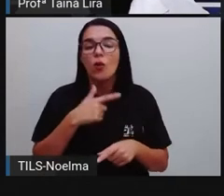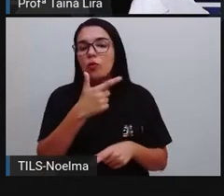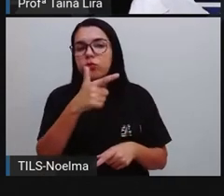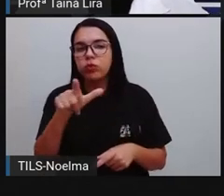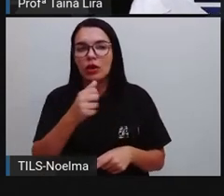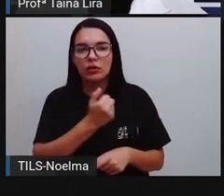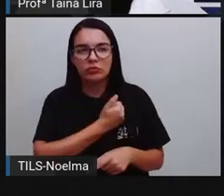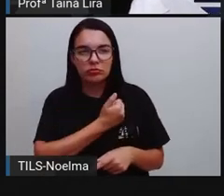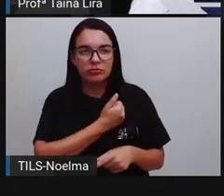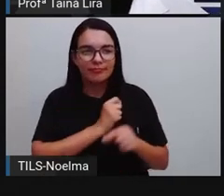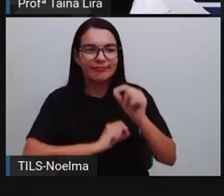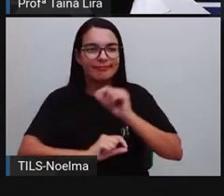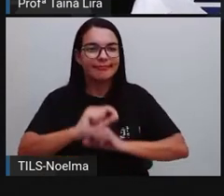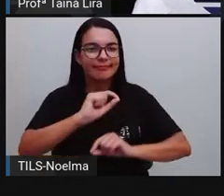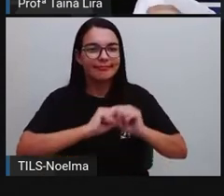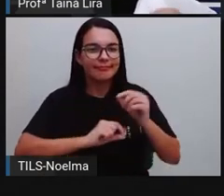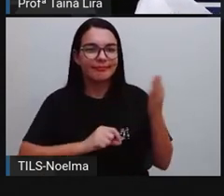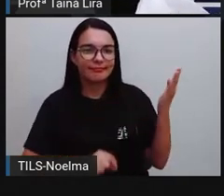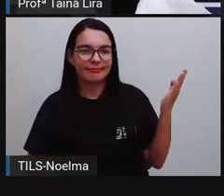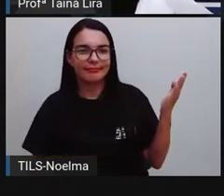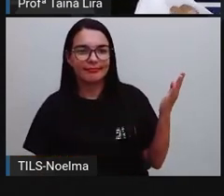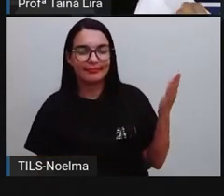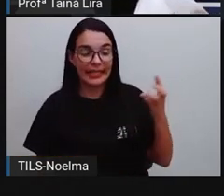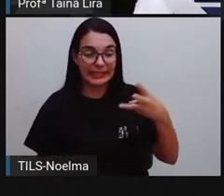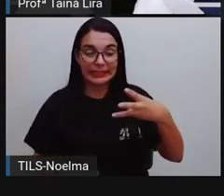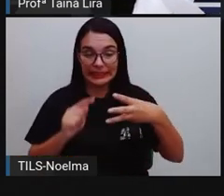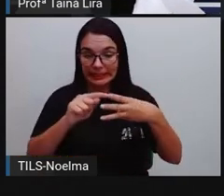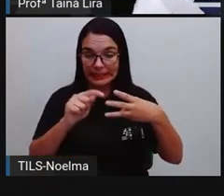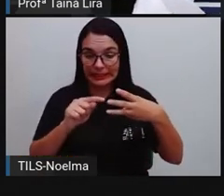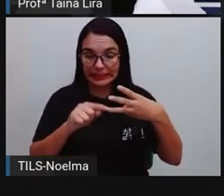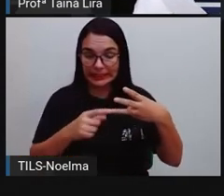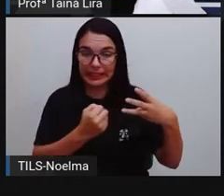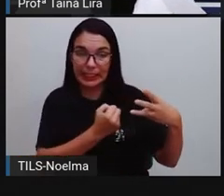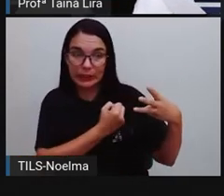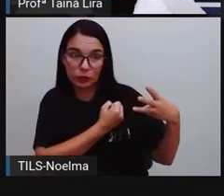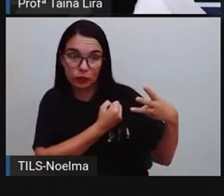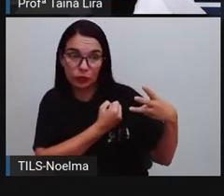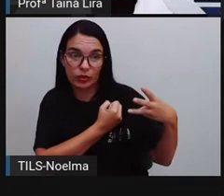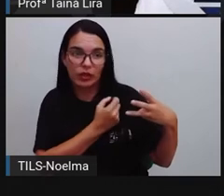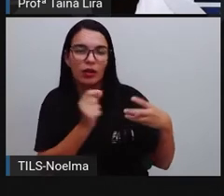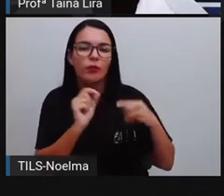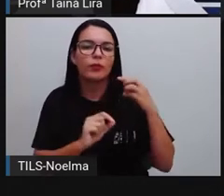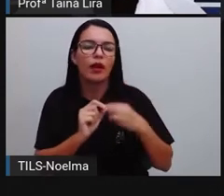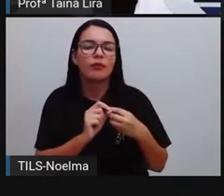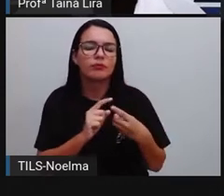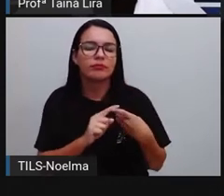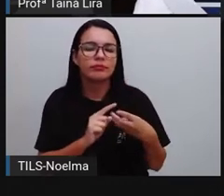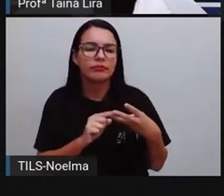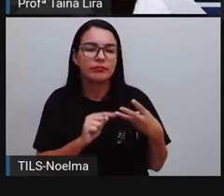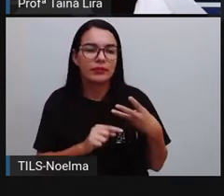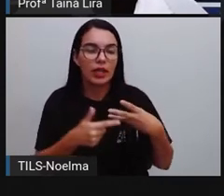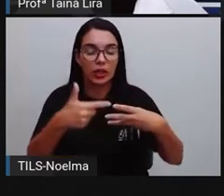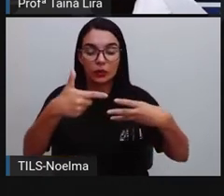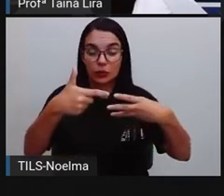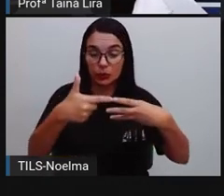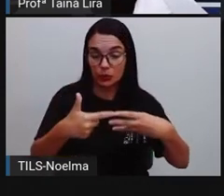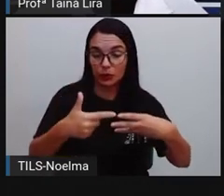um número esse é o número onde três algarismos tão Que número é esse aqui